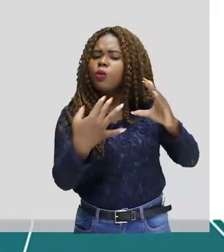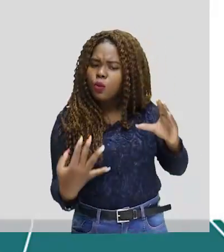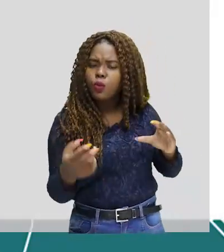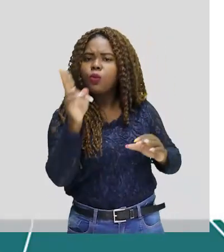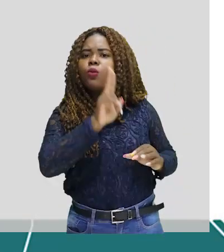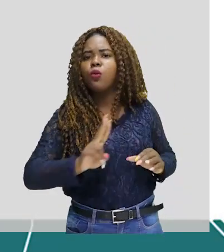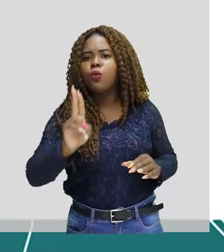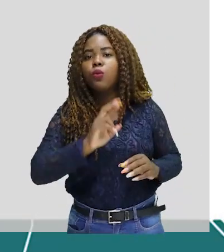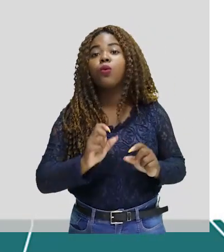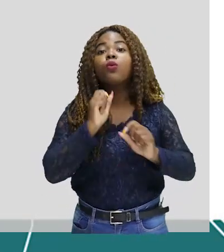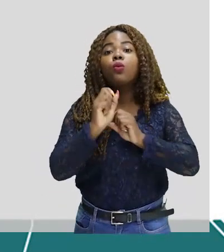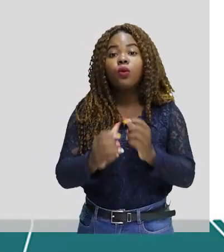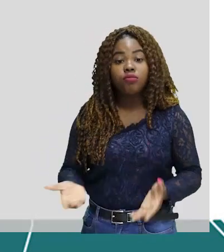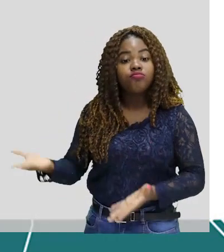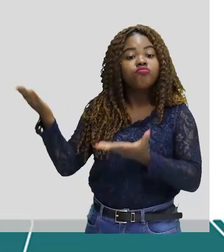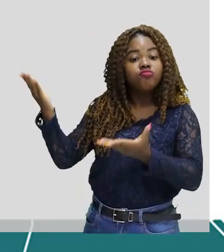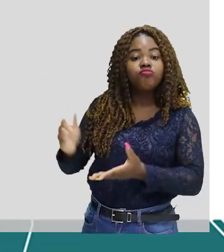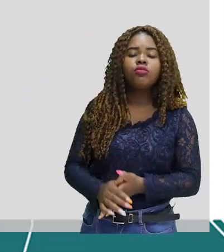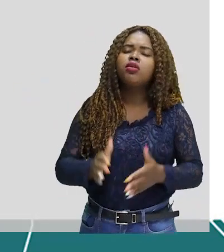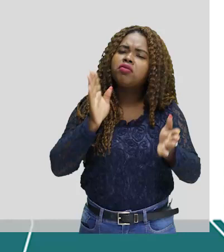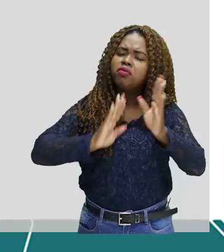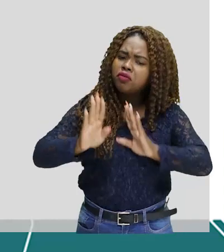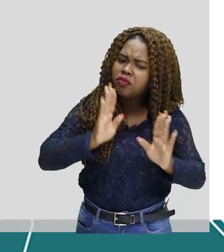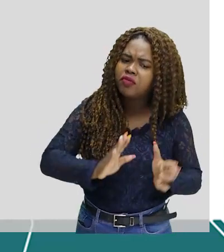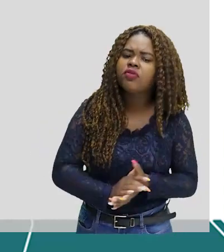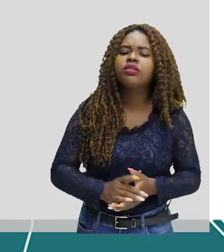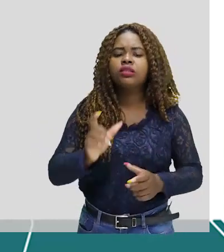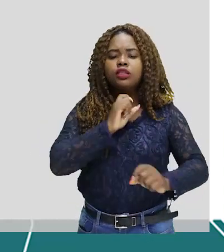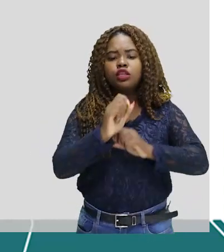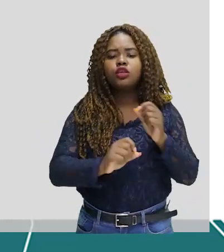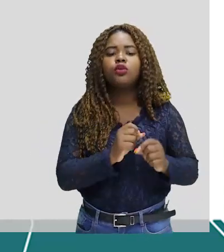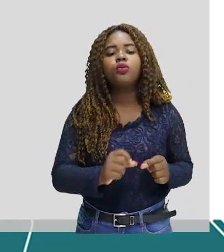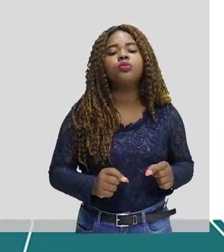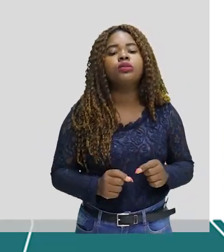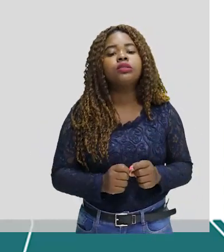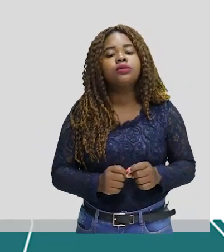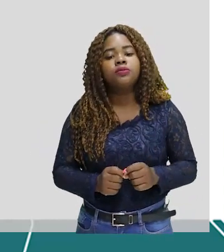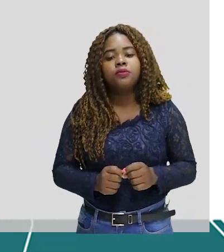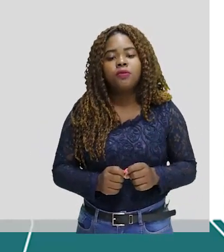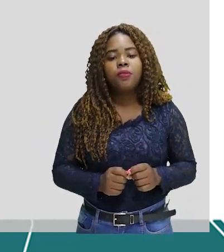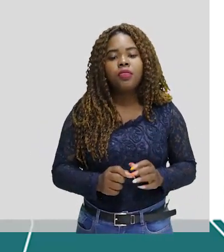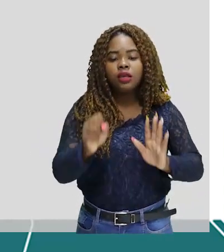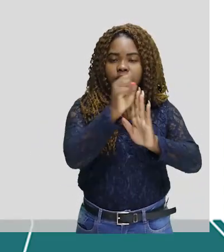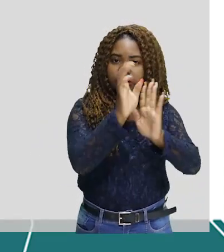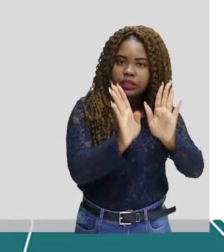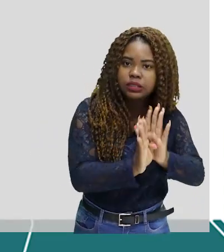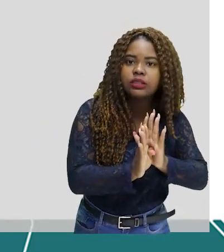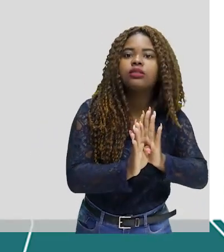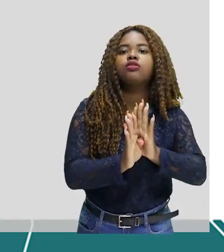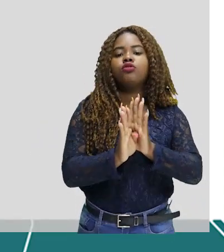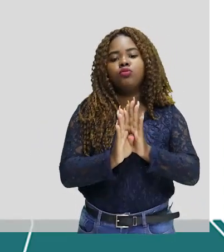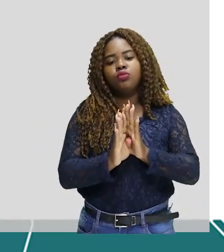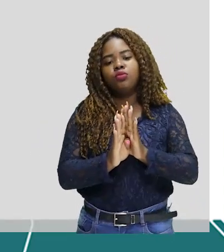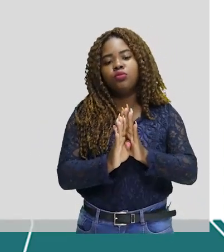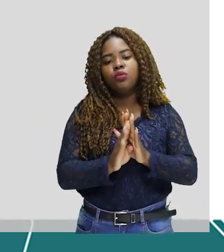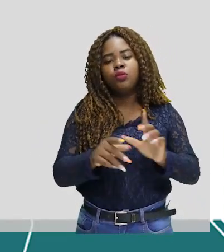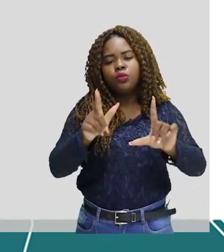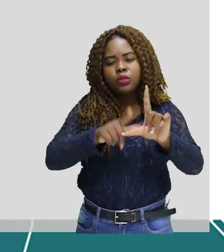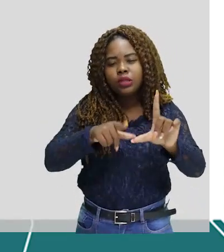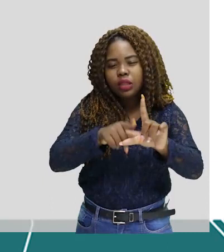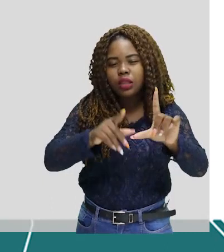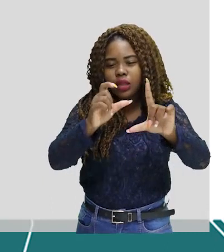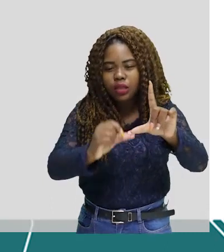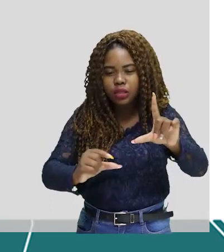Características e uso. Na linguagem do Facebook, é muito comum a utilização de símbolos, utilização de letras maiúsculas